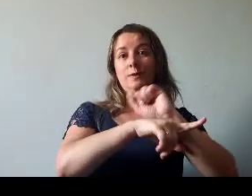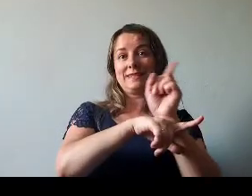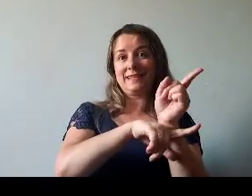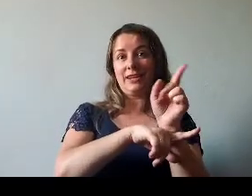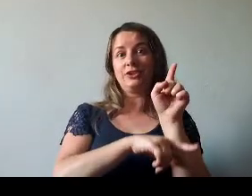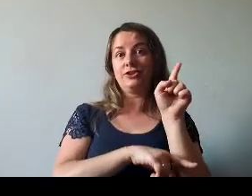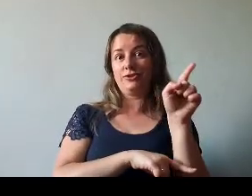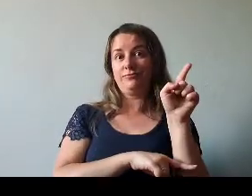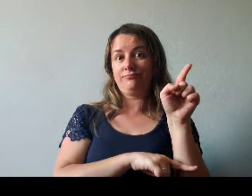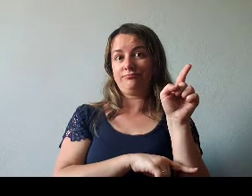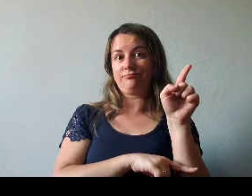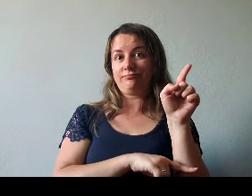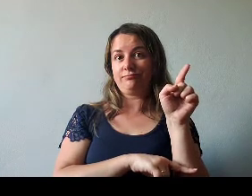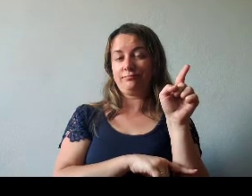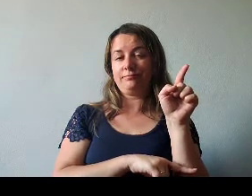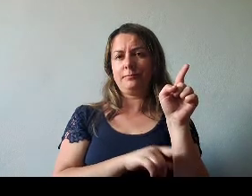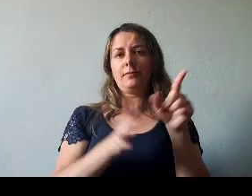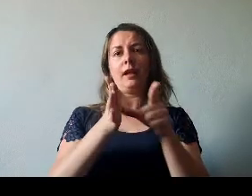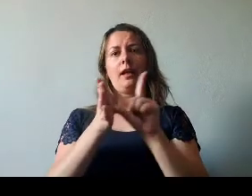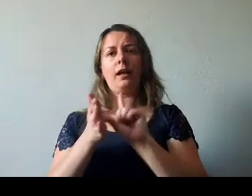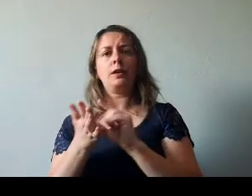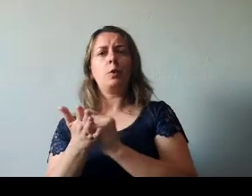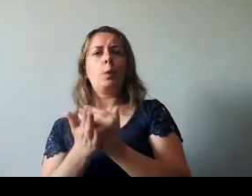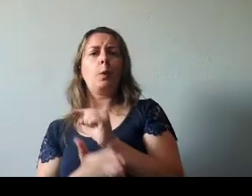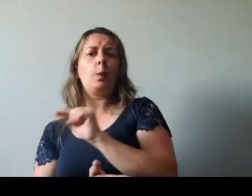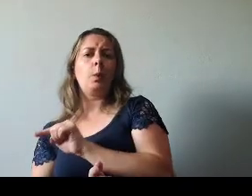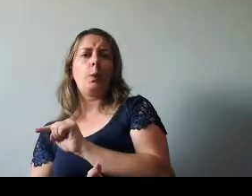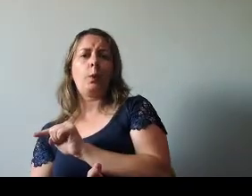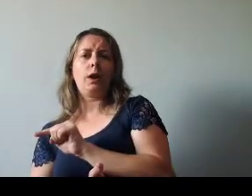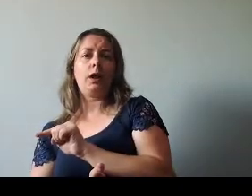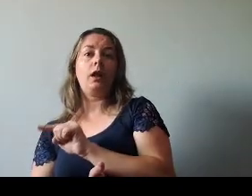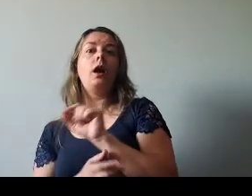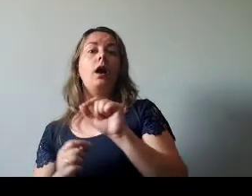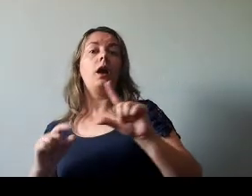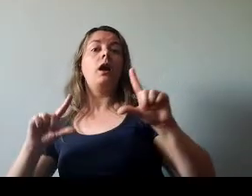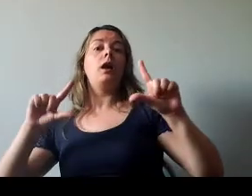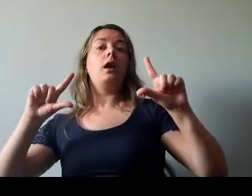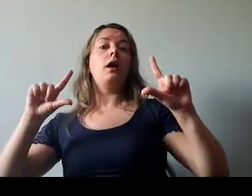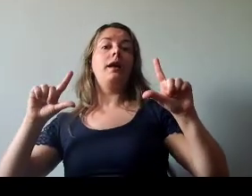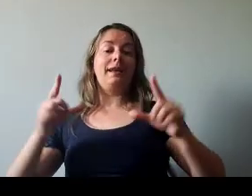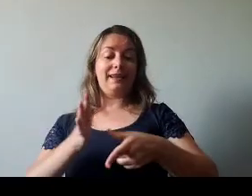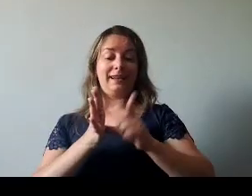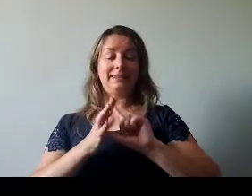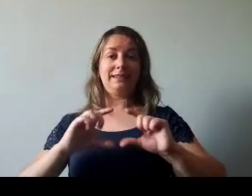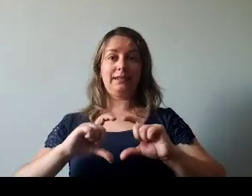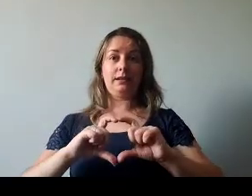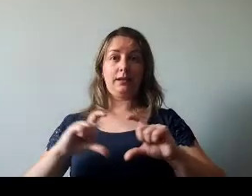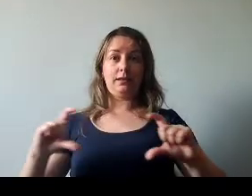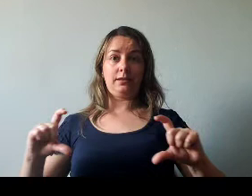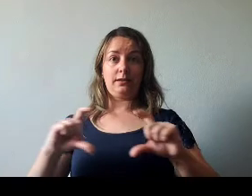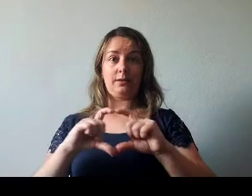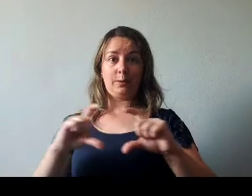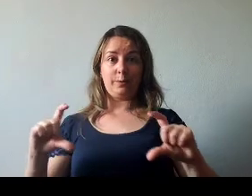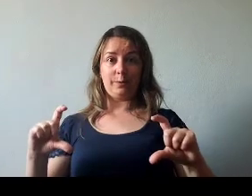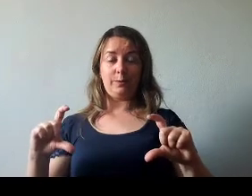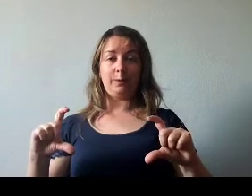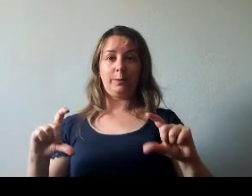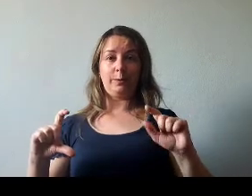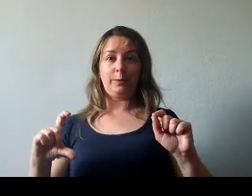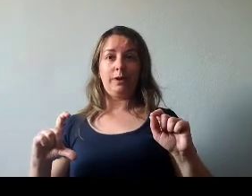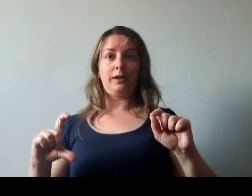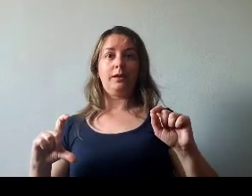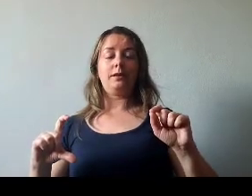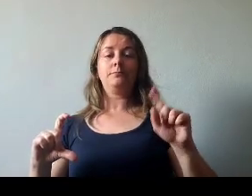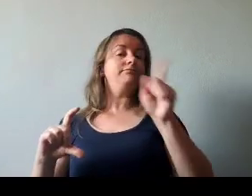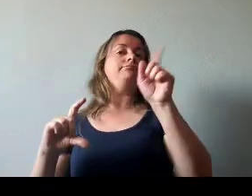aqui. Velocidade inicial pega aqui. A altura do retângulo, ela, na verdade, é a diferença da velocidade... A altura